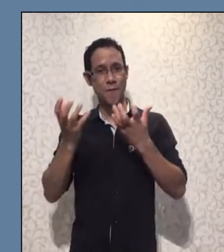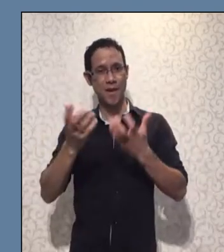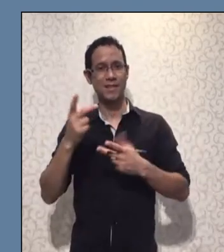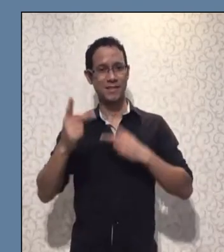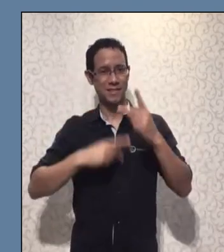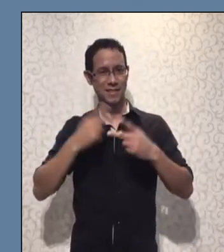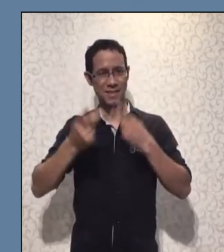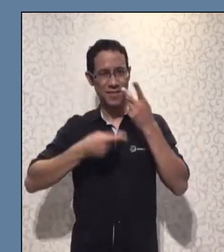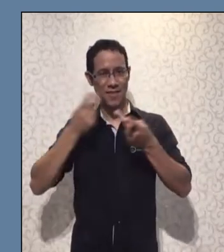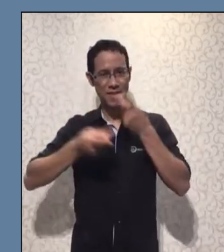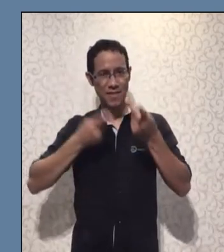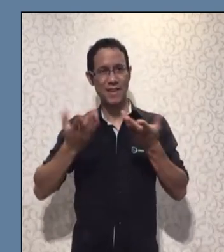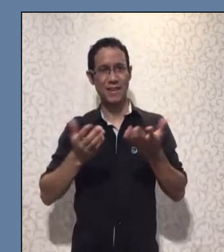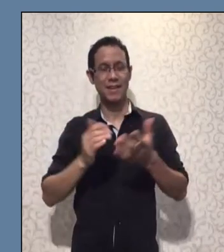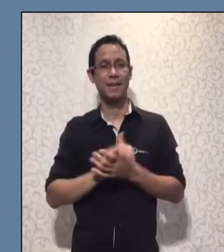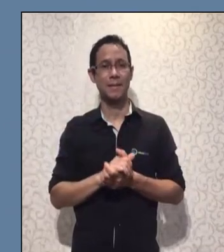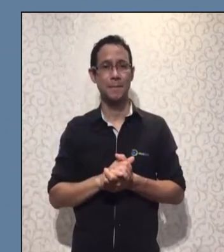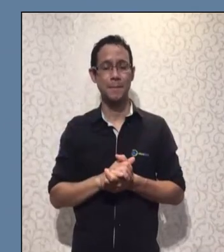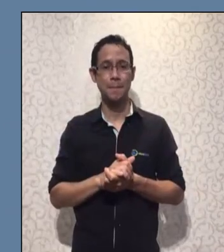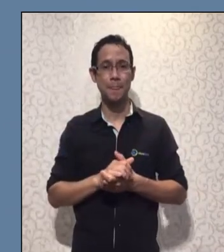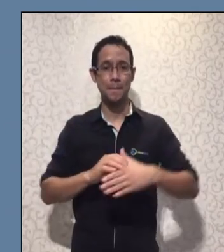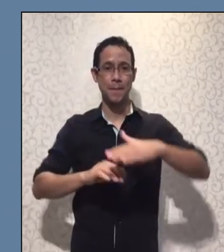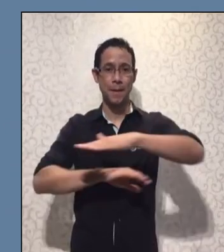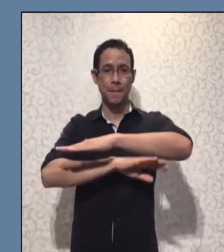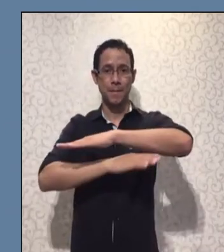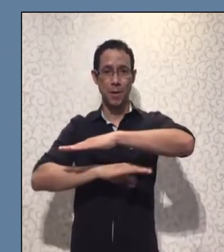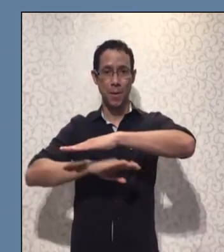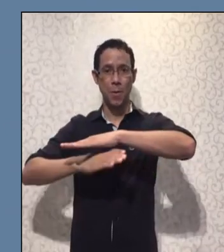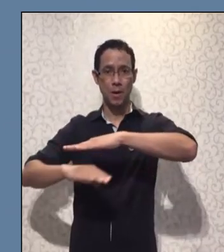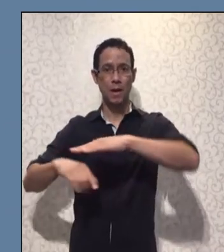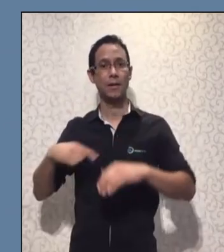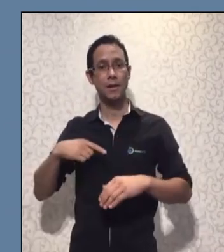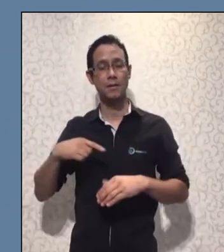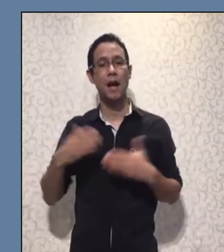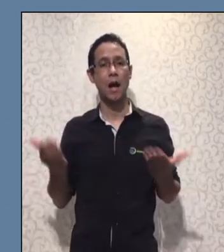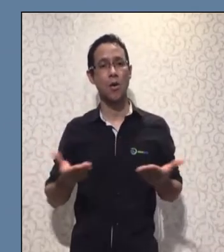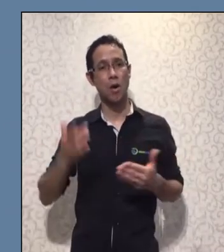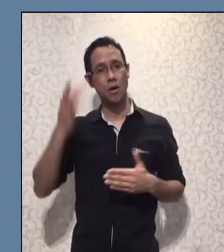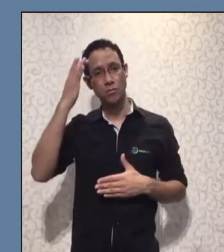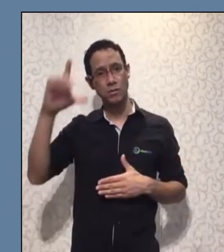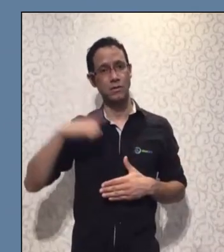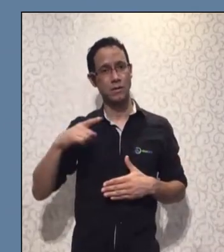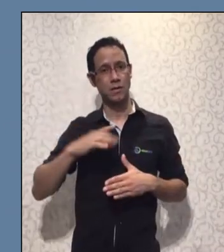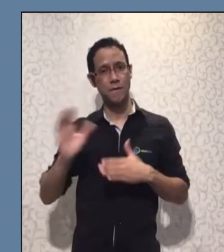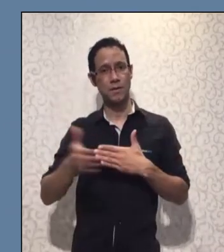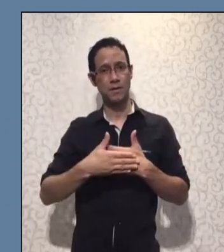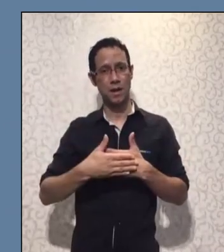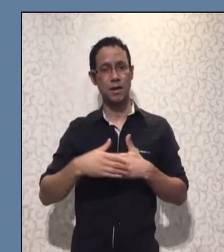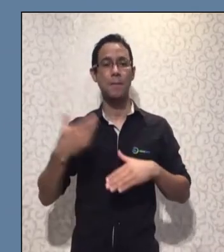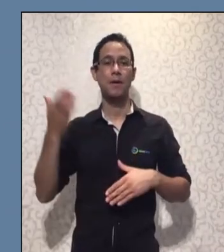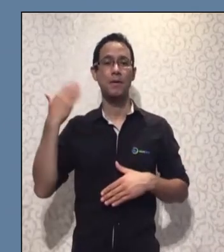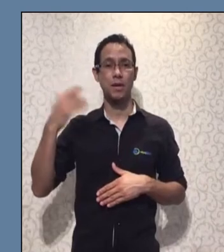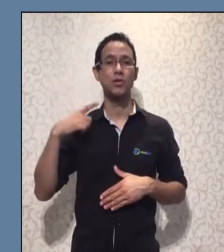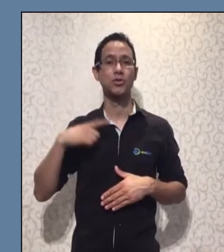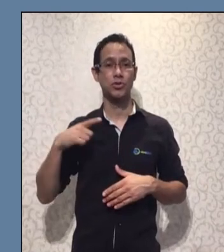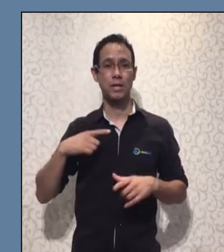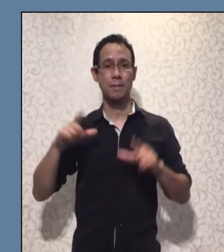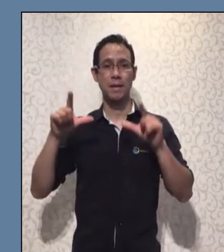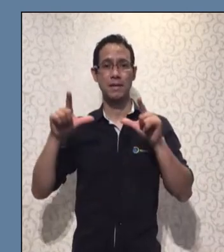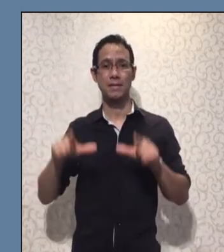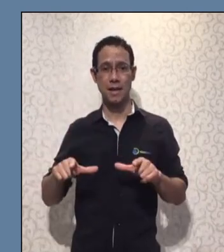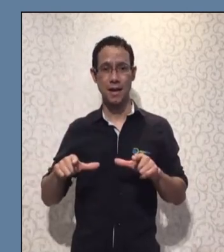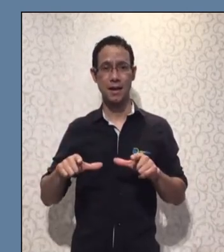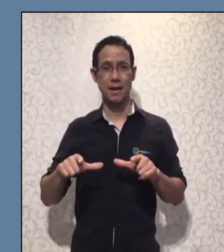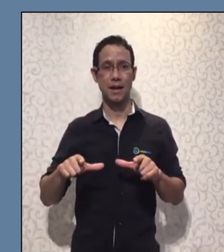comentar, eu acho, que a Pinacoteca tem, eu não sei como é que está agora, está fechada e tal, mas tinha uma sala de iconografia da